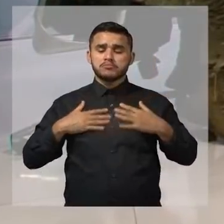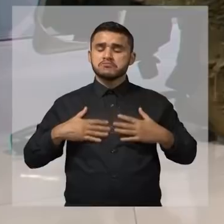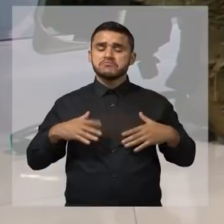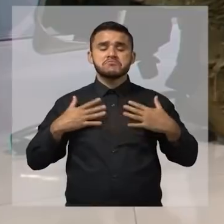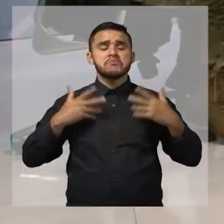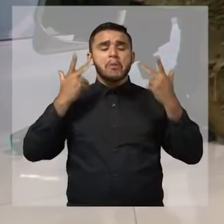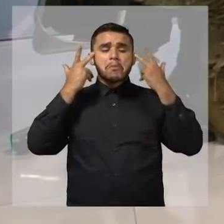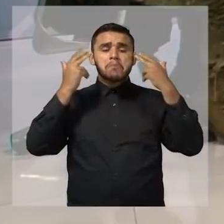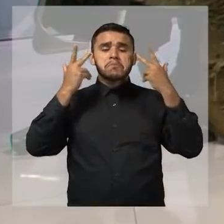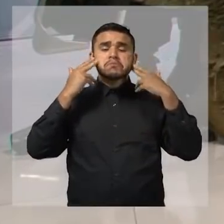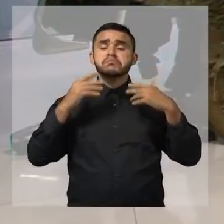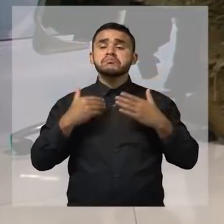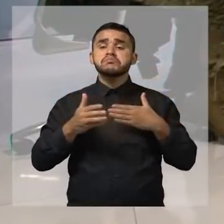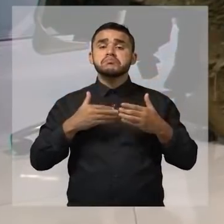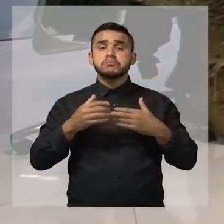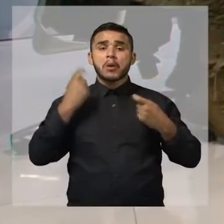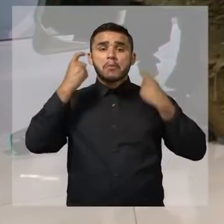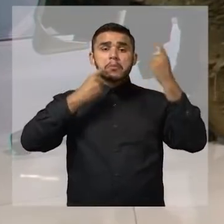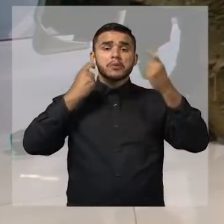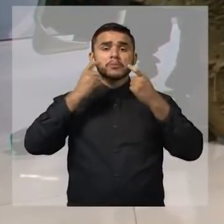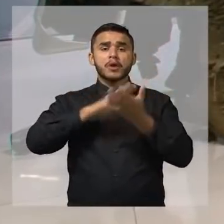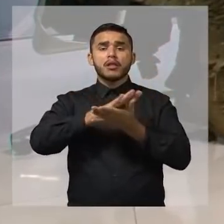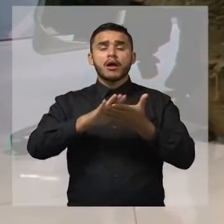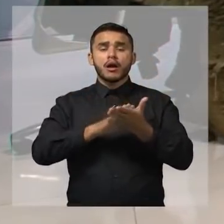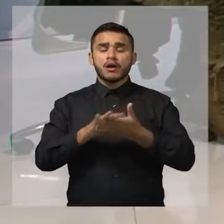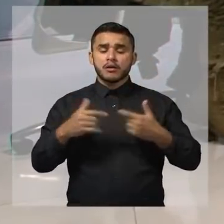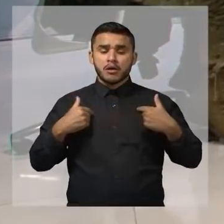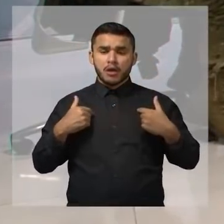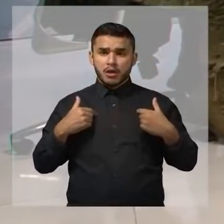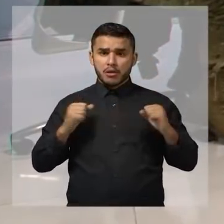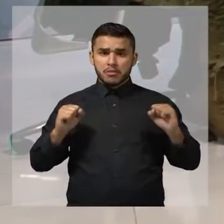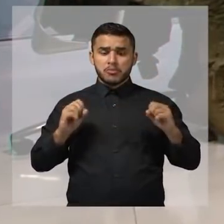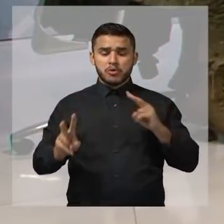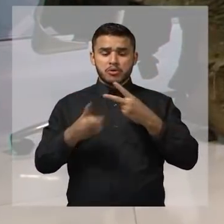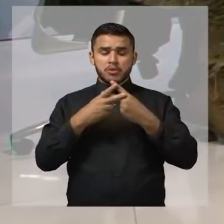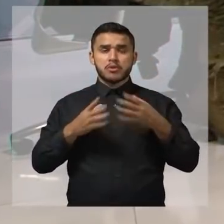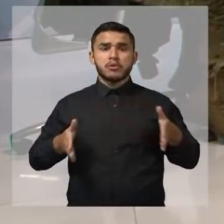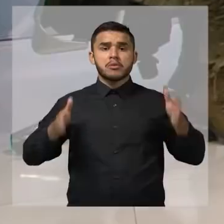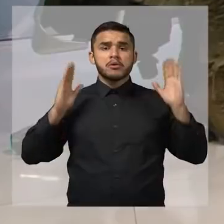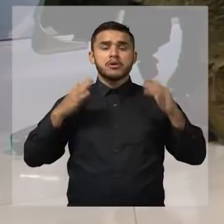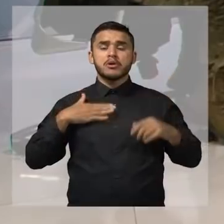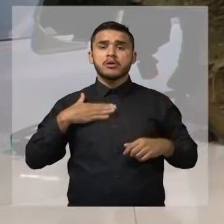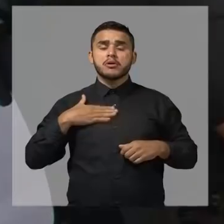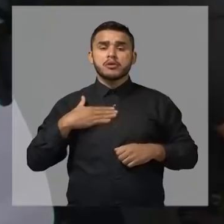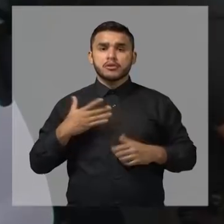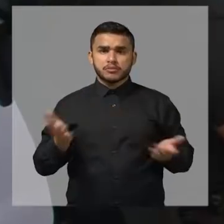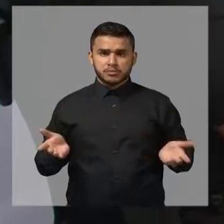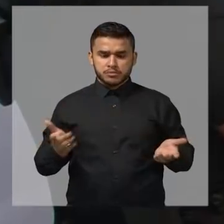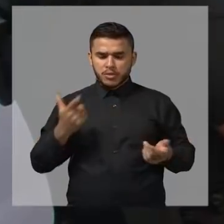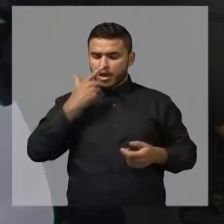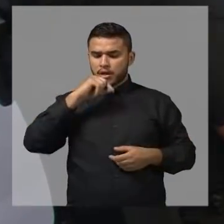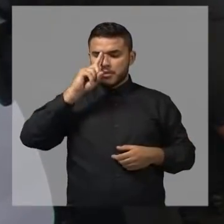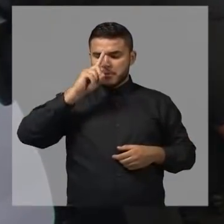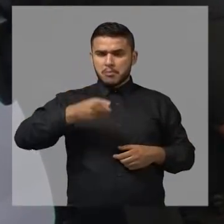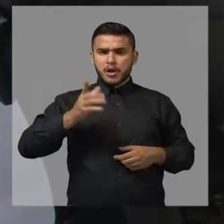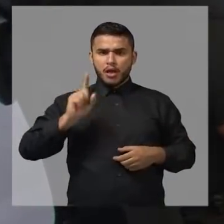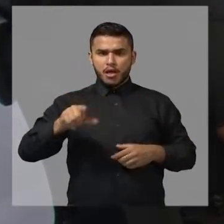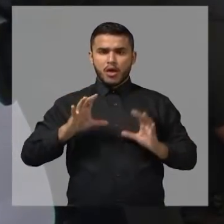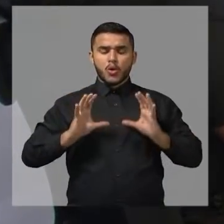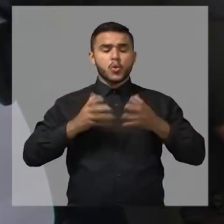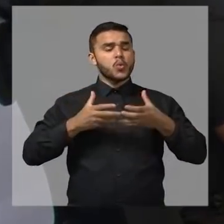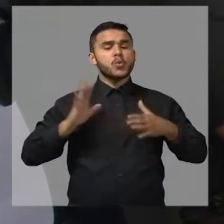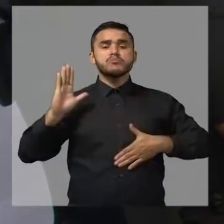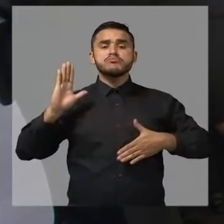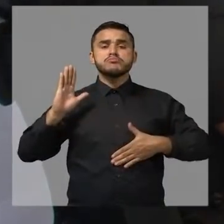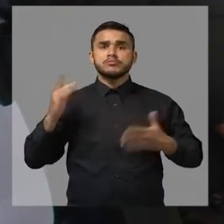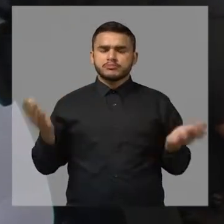perder, não dá nada, né, se entrar vai morrer, quem manda aqui é o crime, então isso acabou. Então, tudo isso,